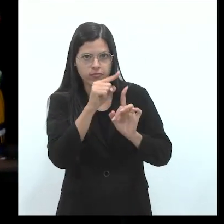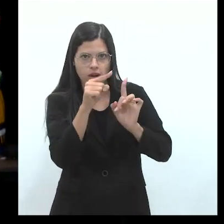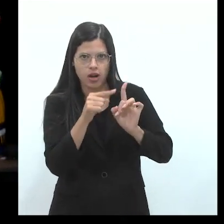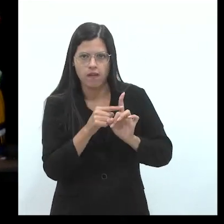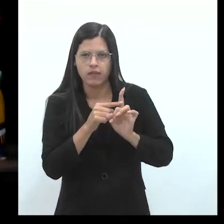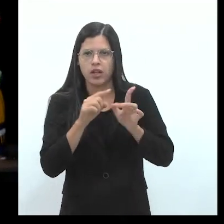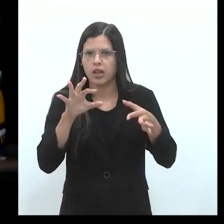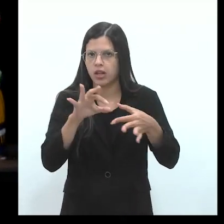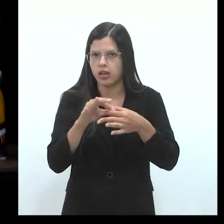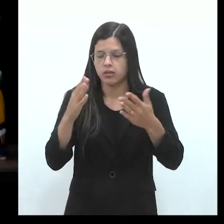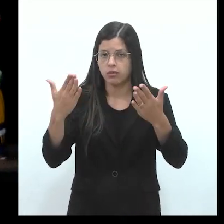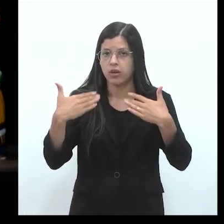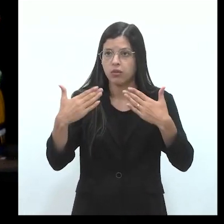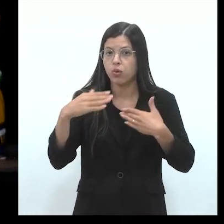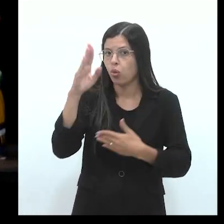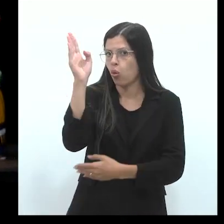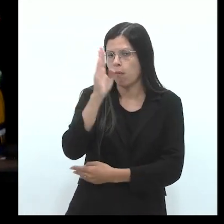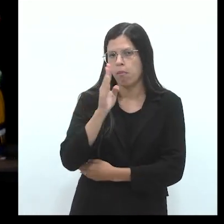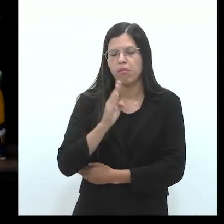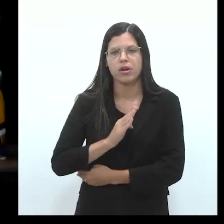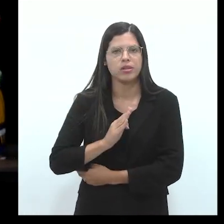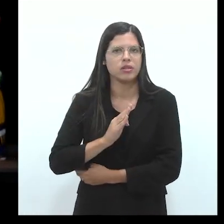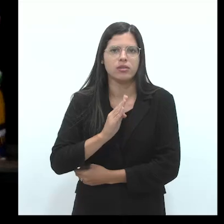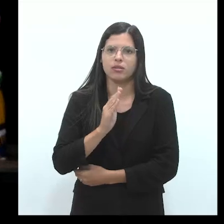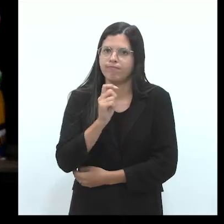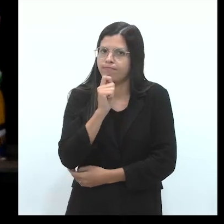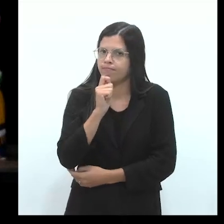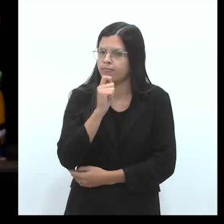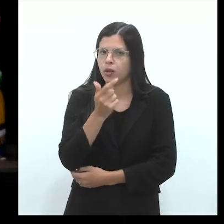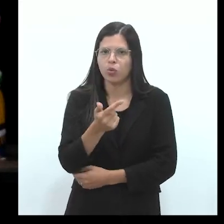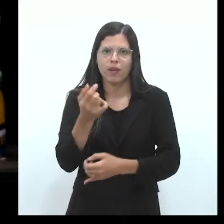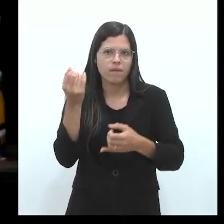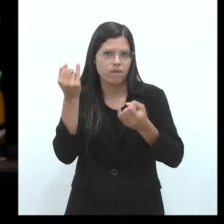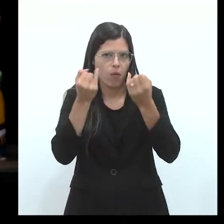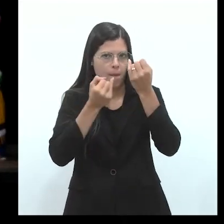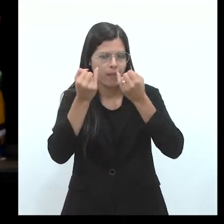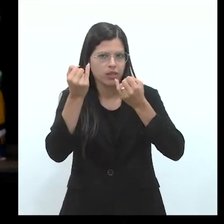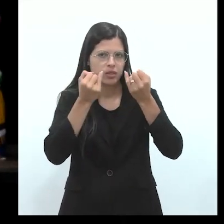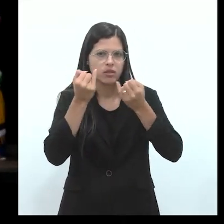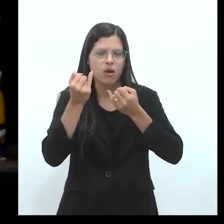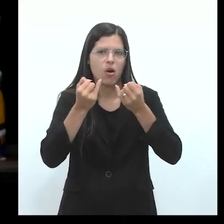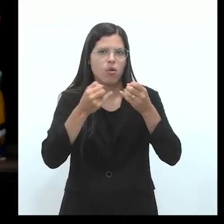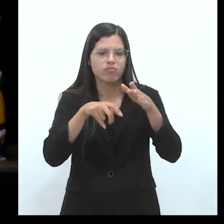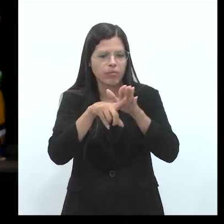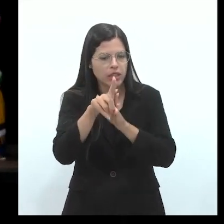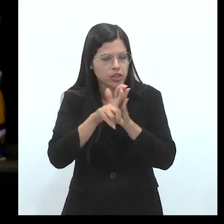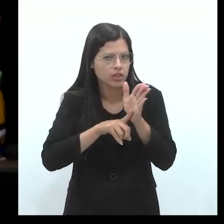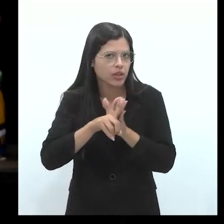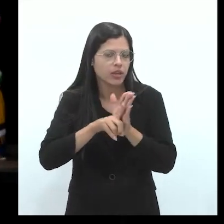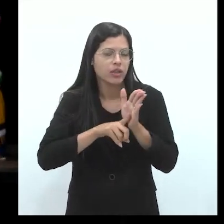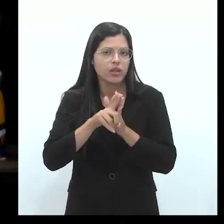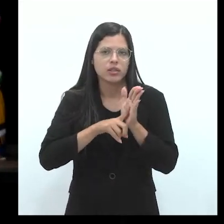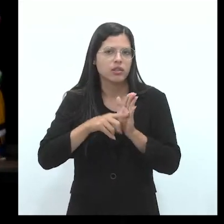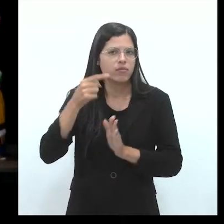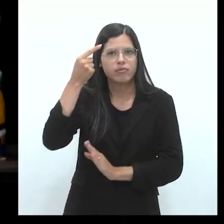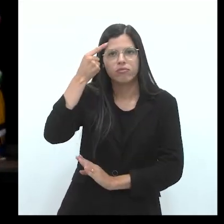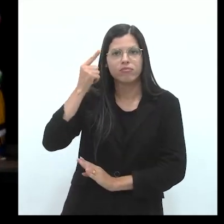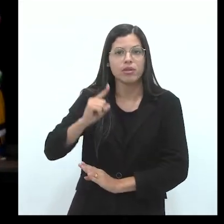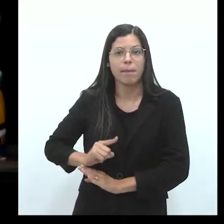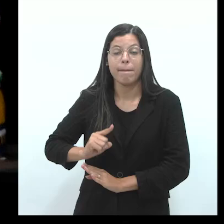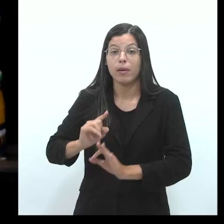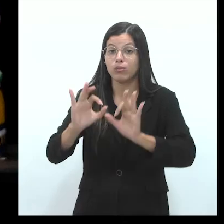relação ao calor, no Brasil nós não temos muita informação, muitos estudos a esse respeito, então não